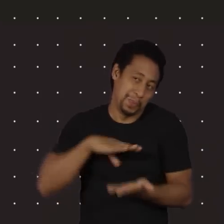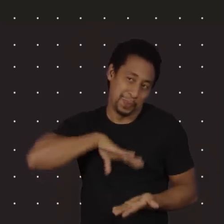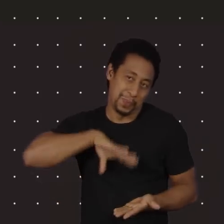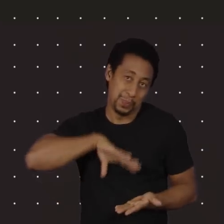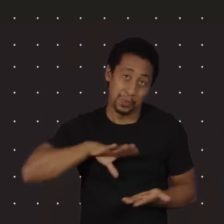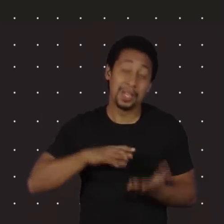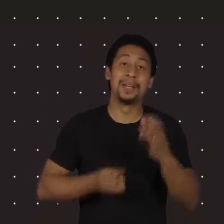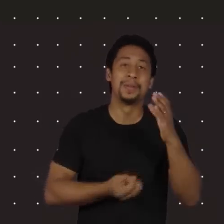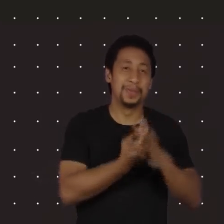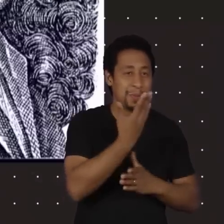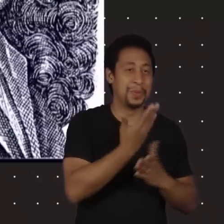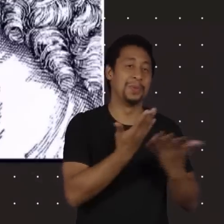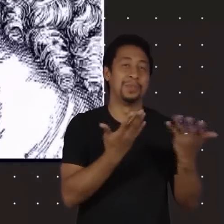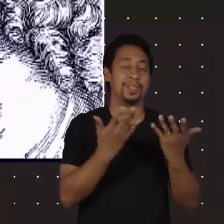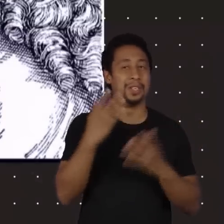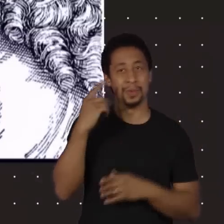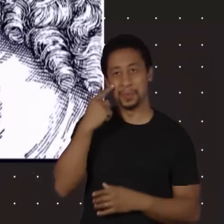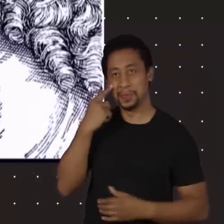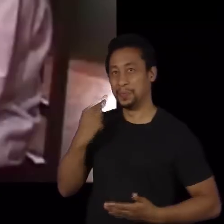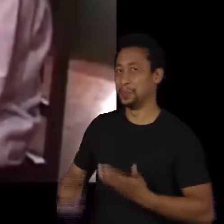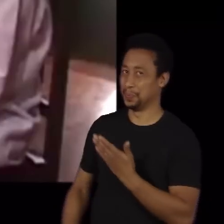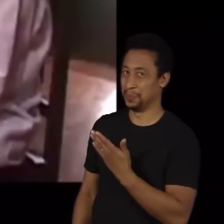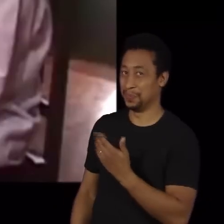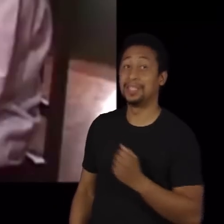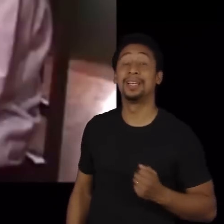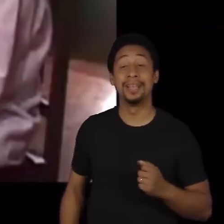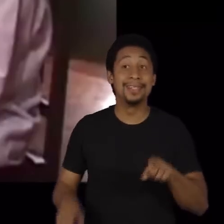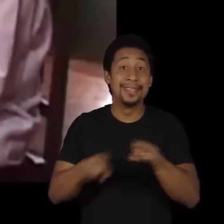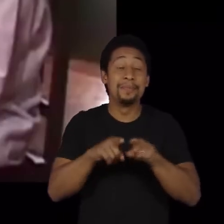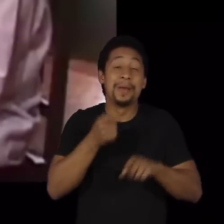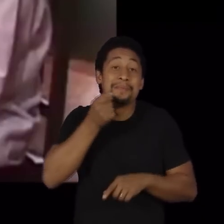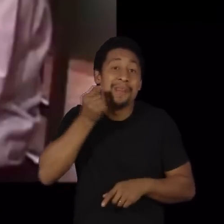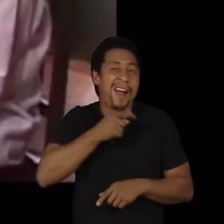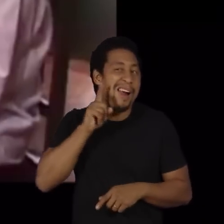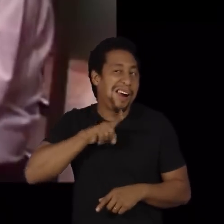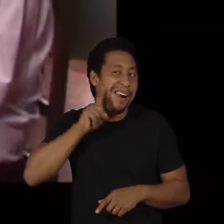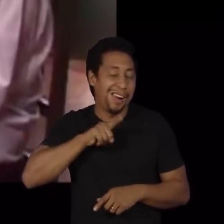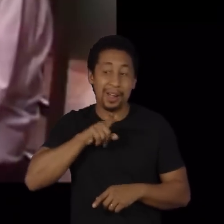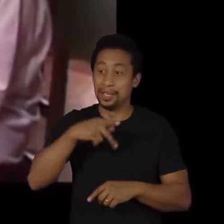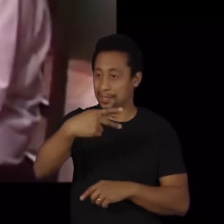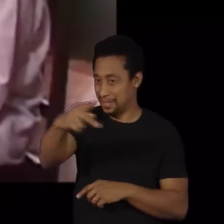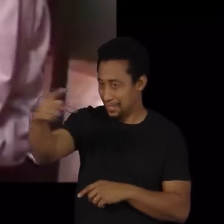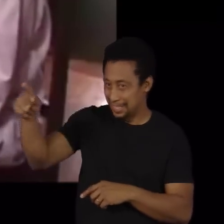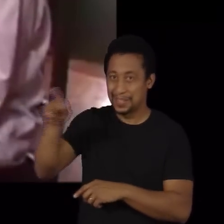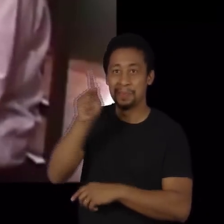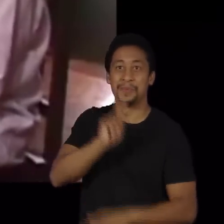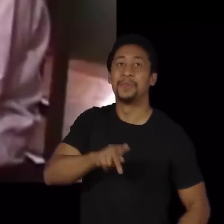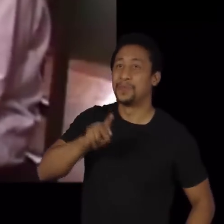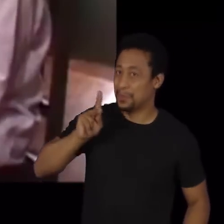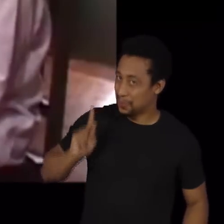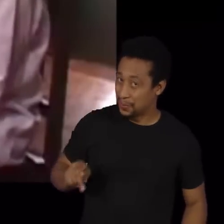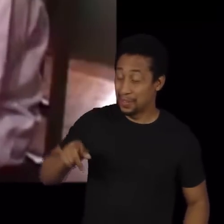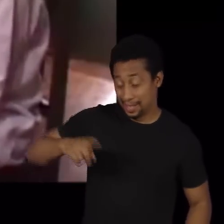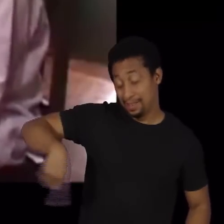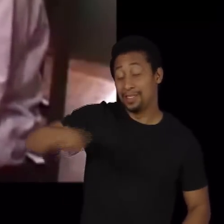Molière, montamos Shakespeare e montamos também paródias dos próprios professores, que os alunos